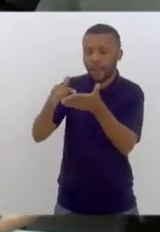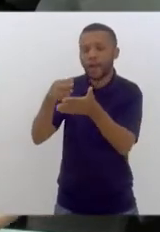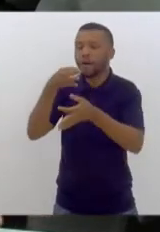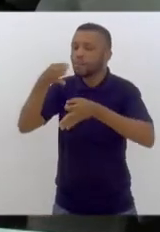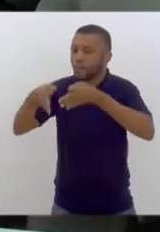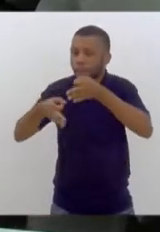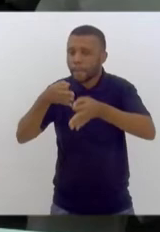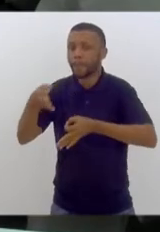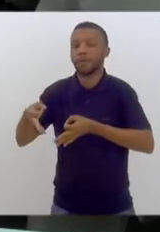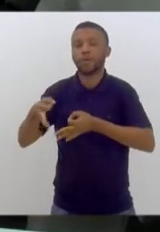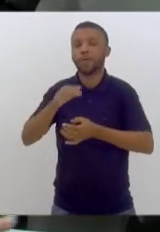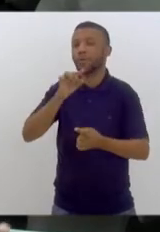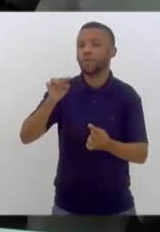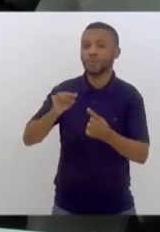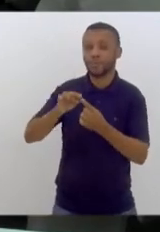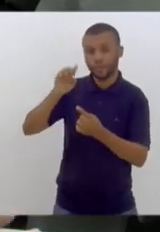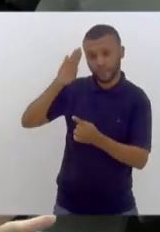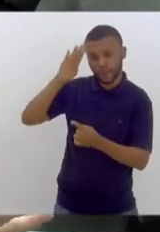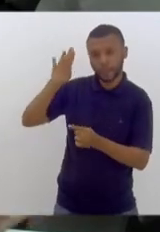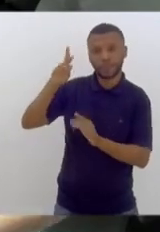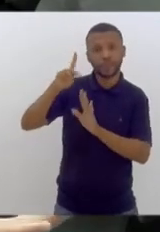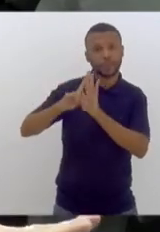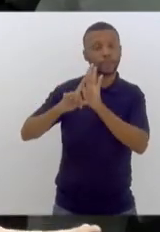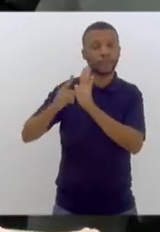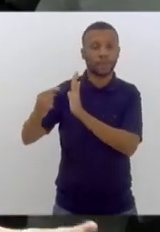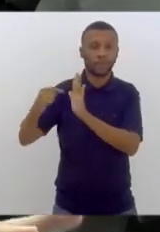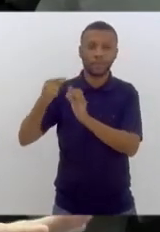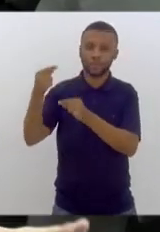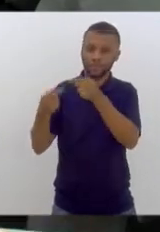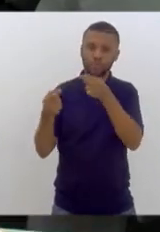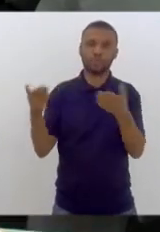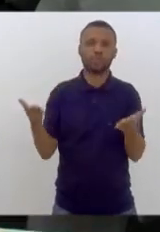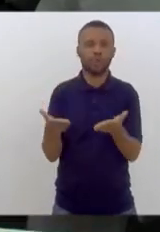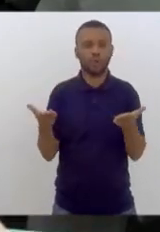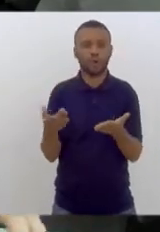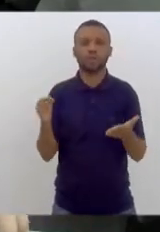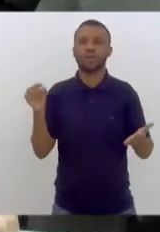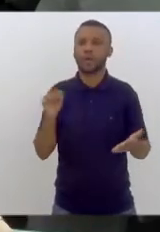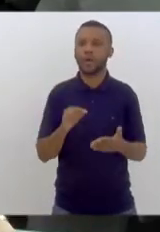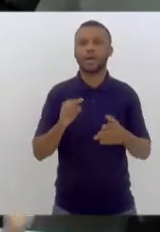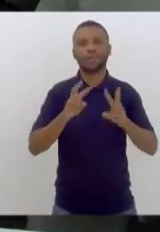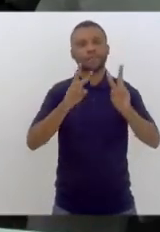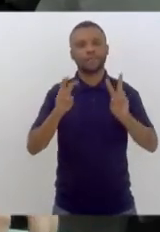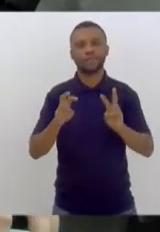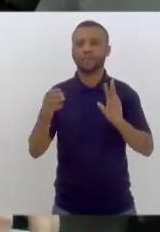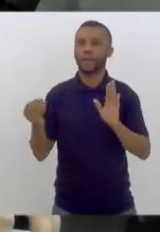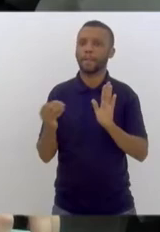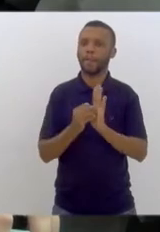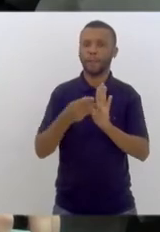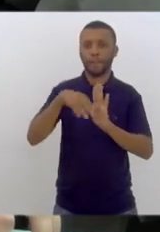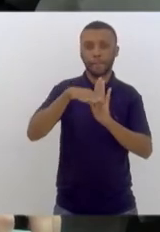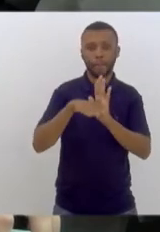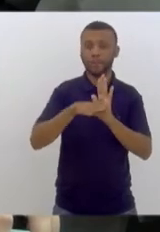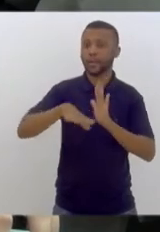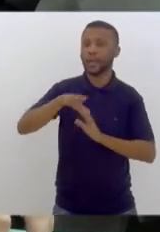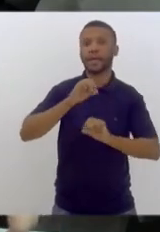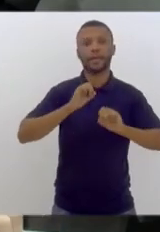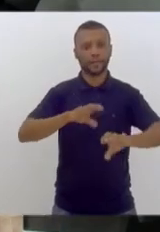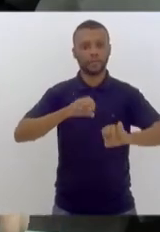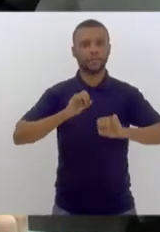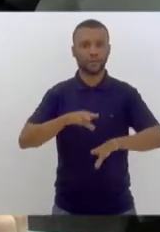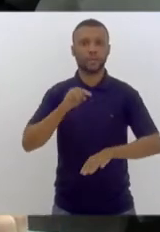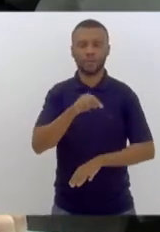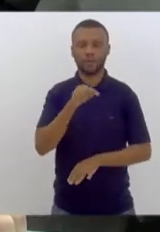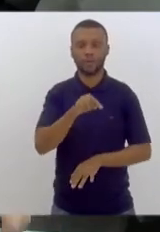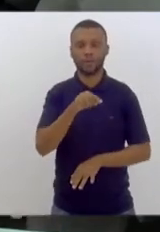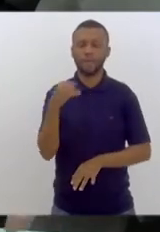central dessa regulamentação, desse PL que a gente está discutindo aqui, né, é a questão da inclusão da educação, né? Esse eu